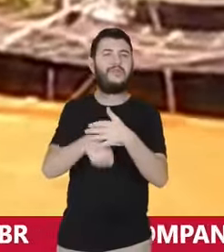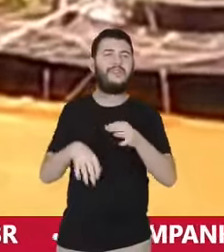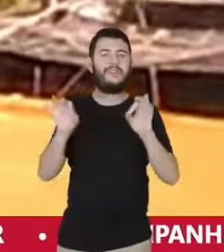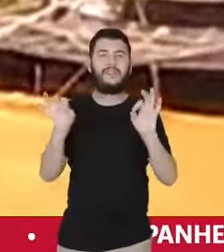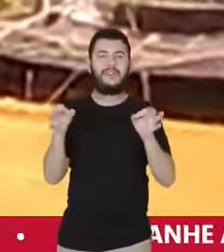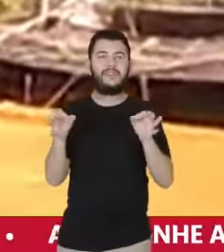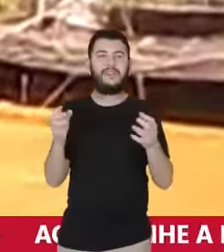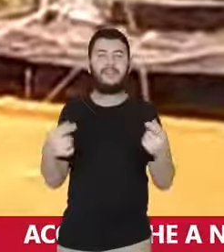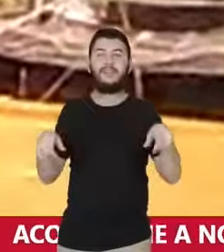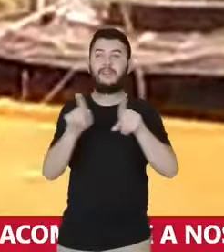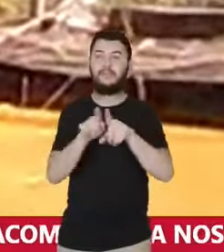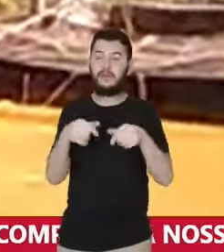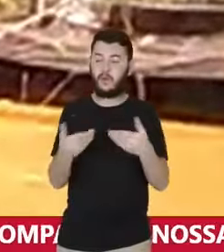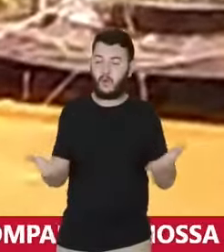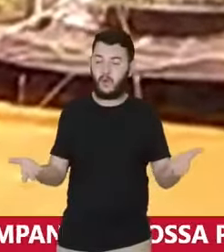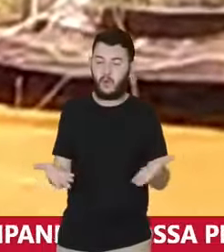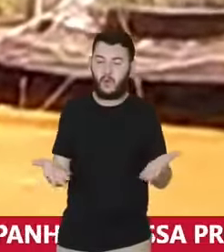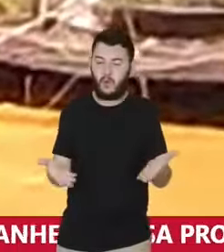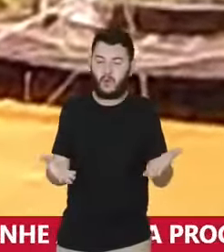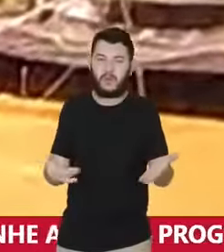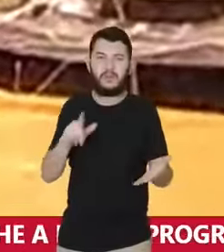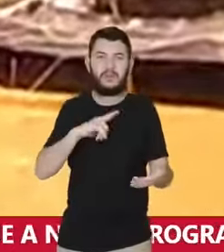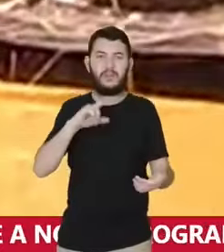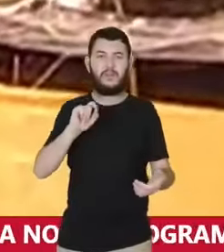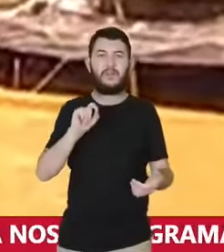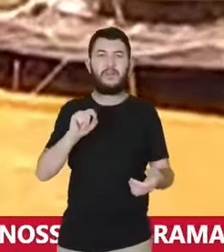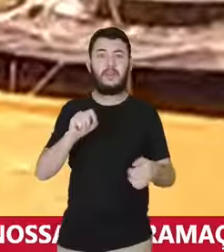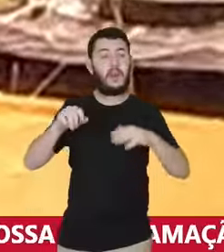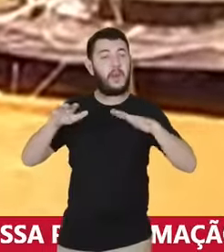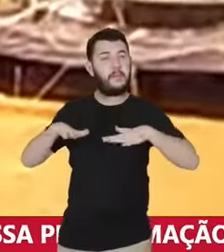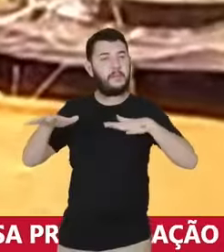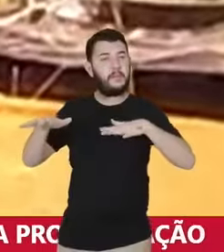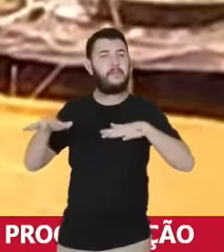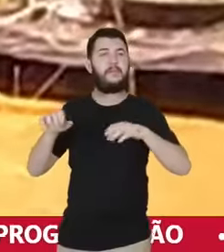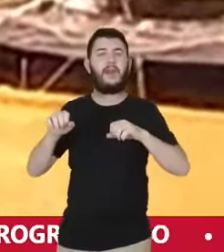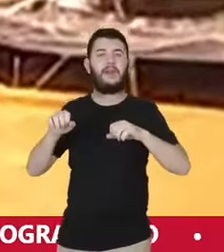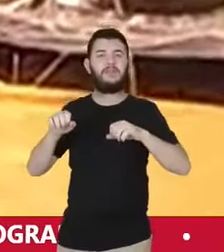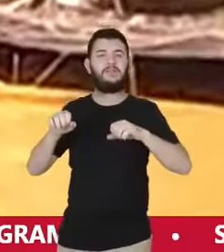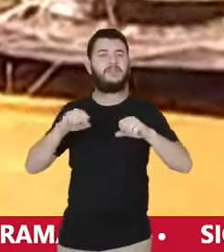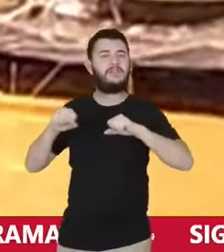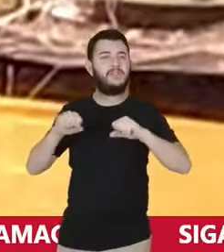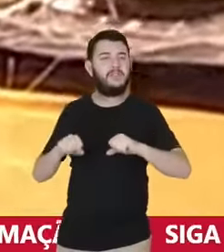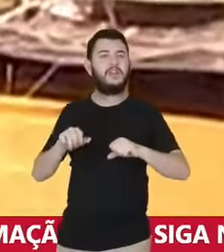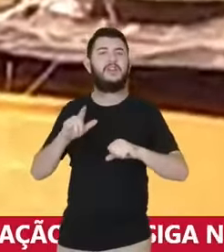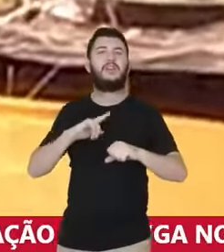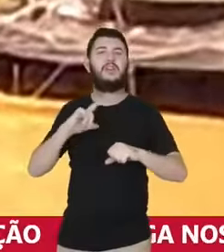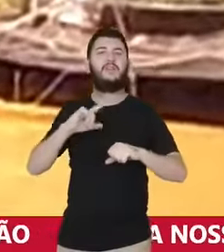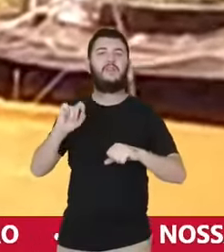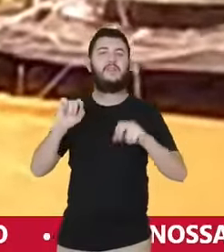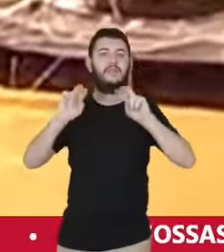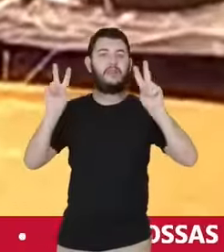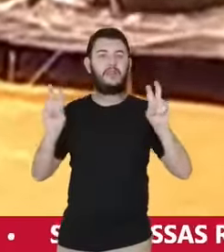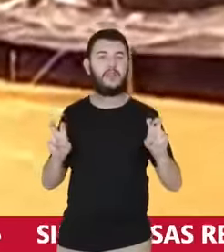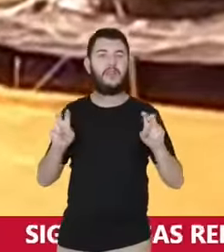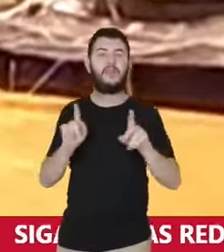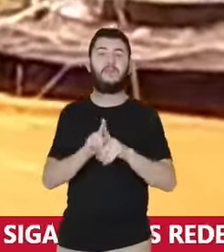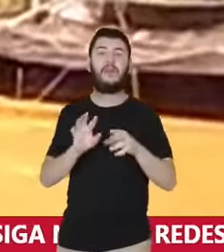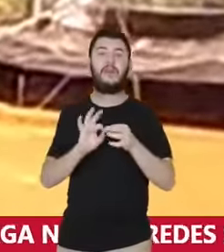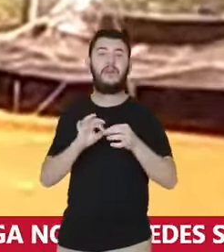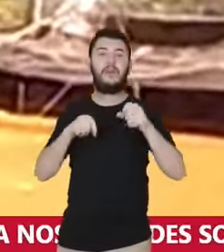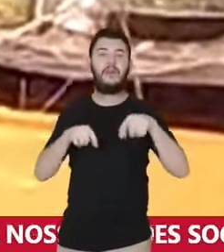né, e hoje aconteceu a nossa marcha, né, nossa segunda marcha, né, com um tema reflorestando